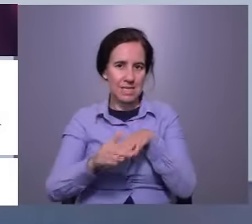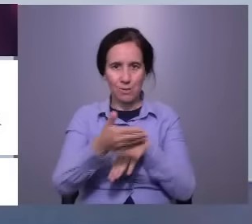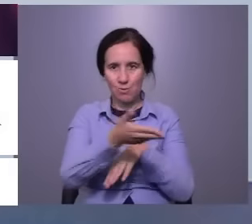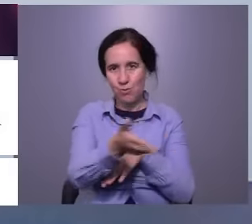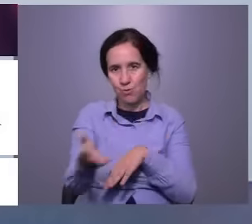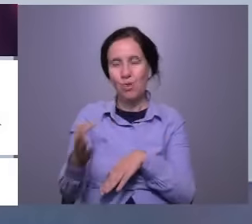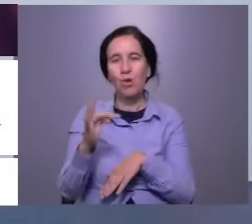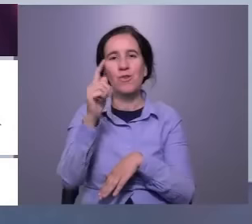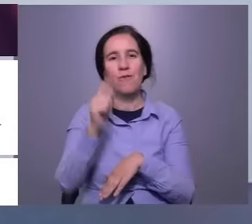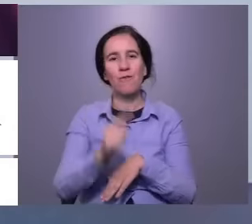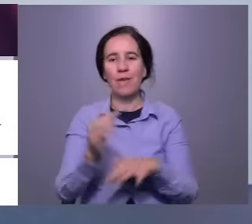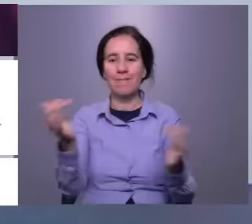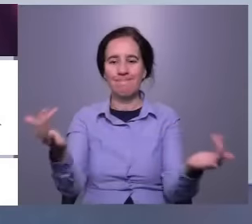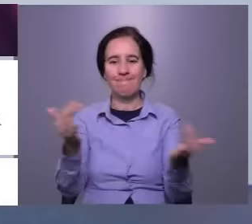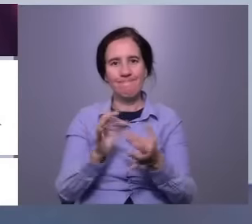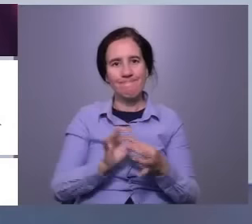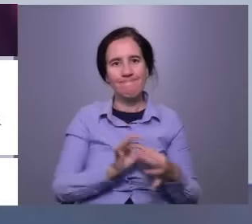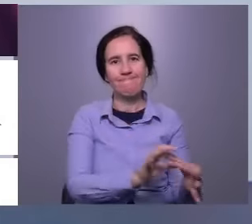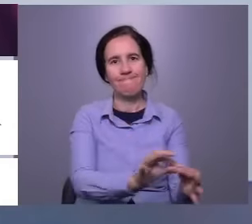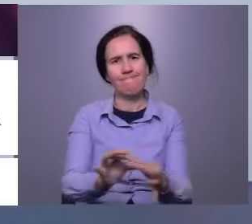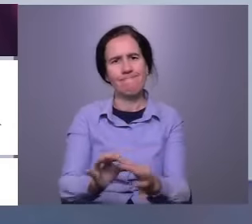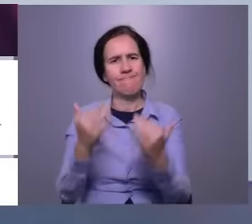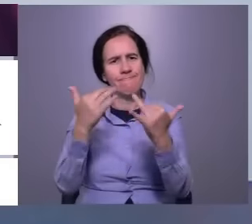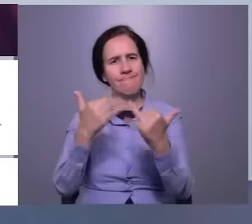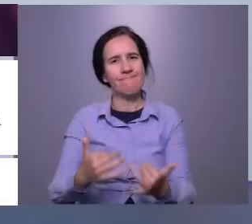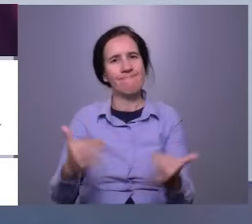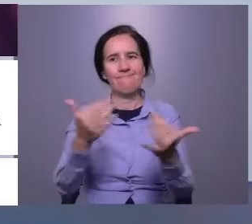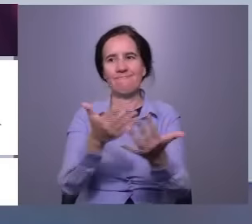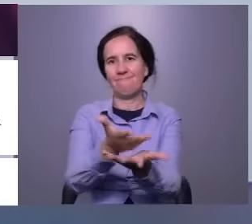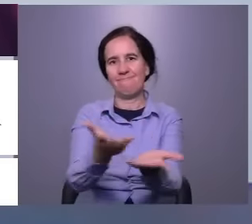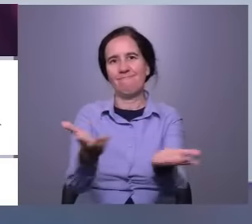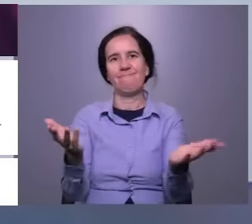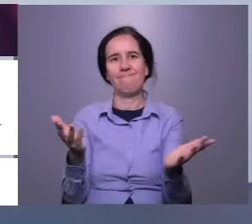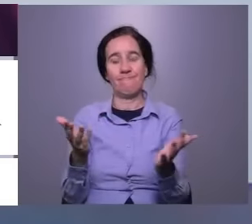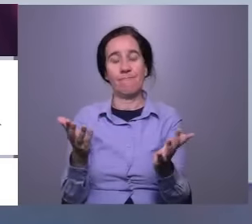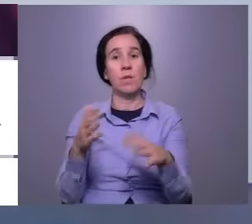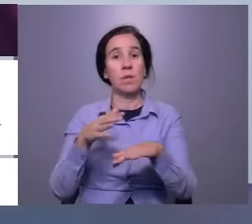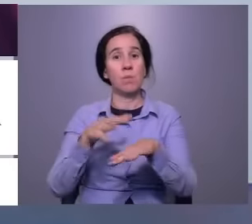To our beloved English-speaking pilgrims, the Lord be with you.